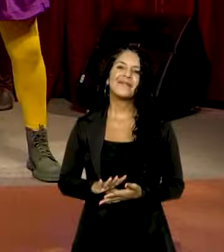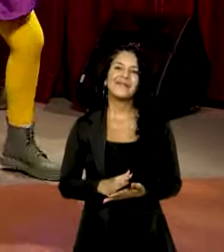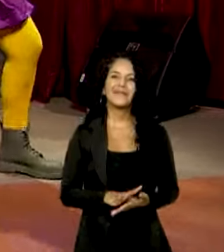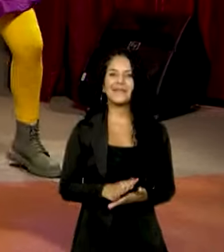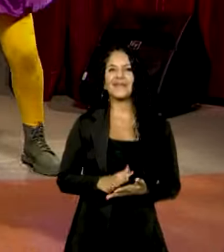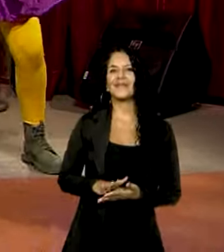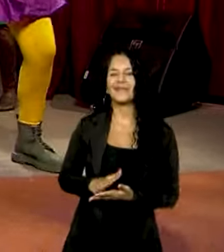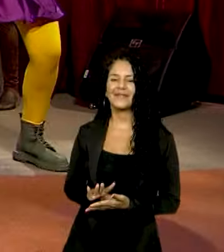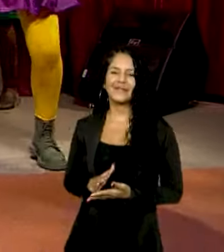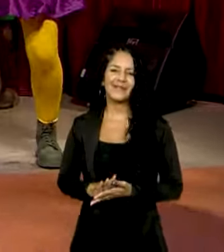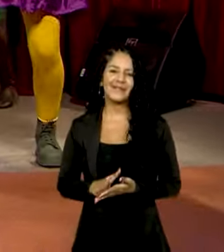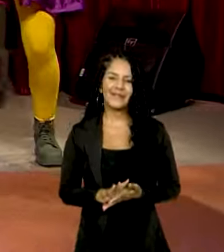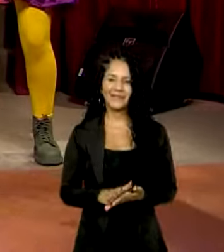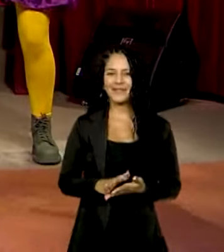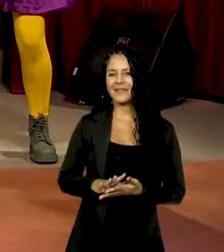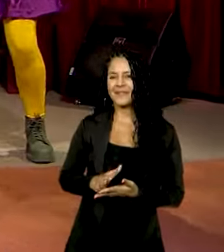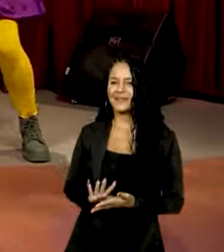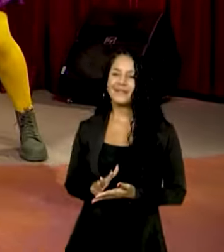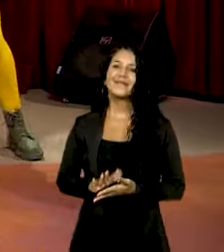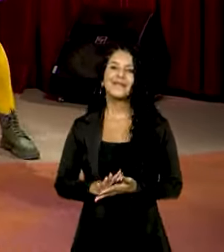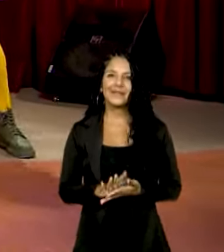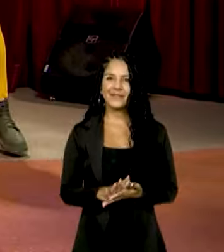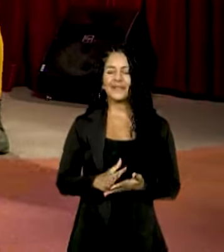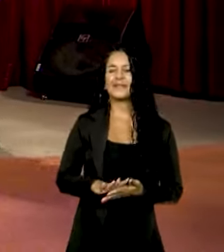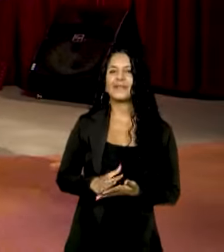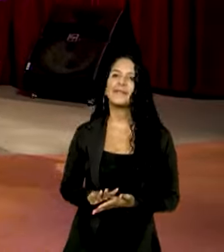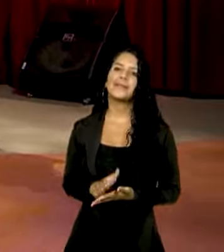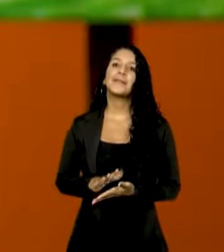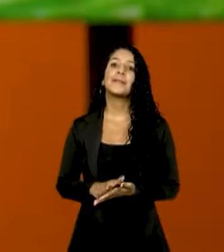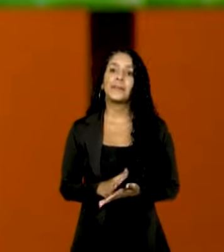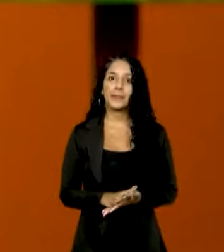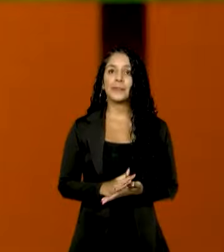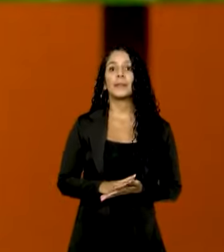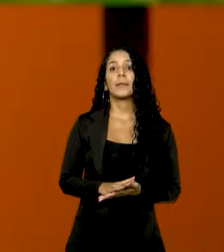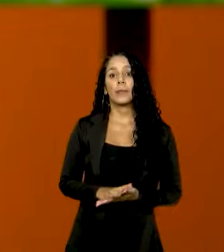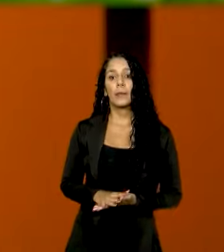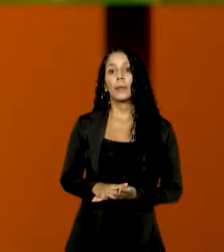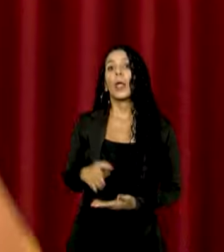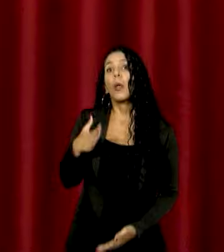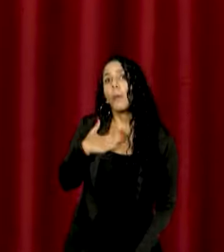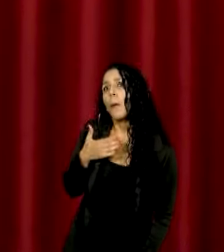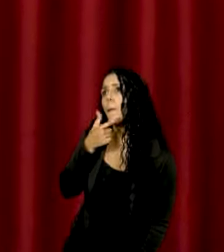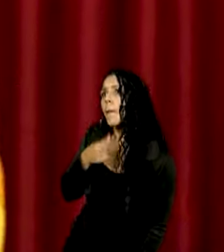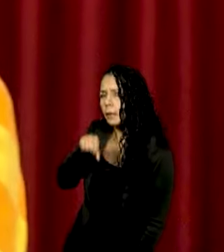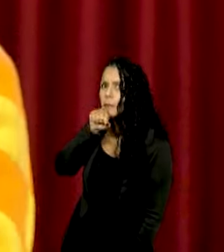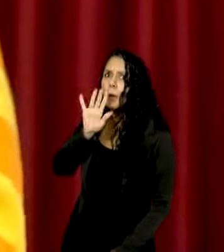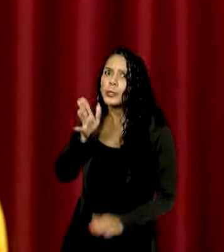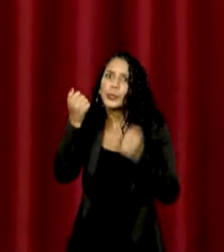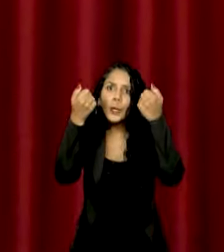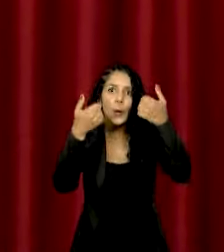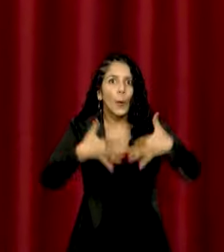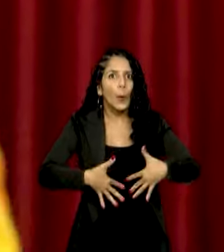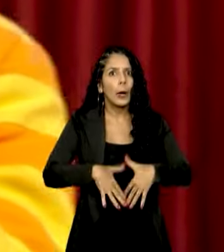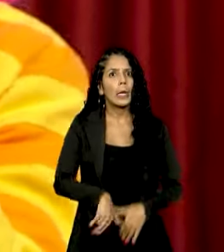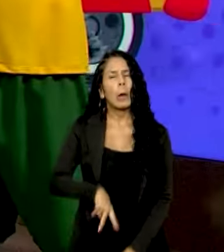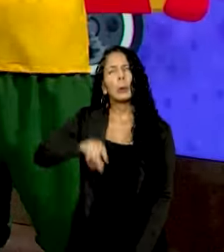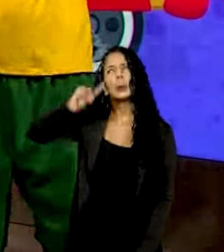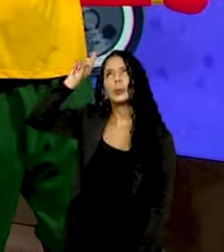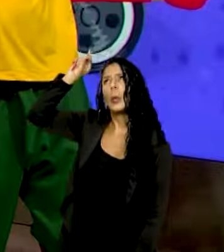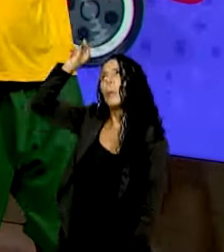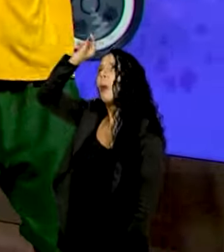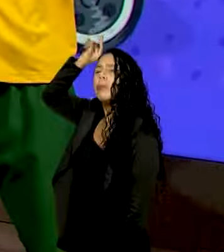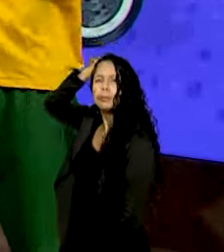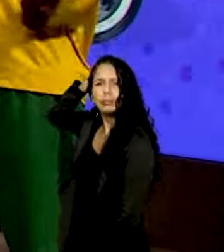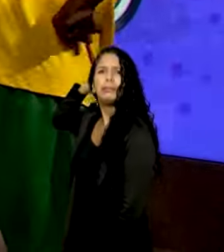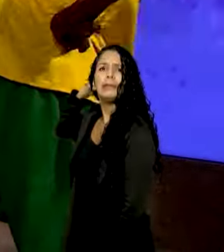O meu papai já me explicou que há